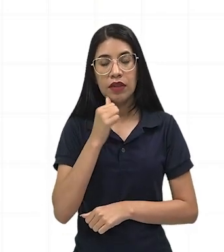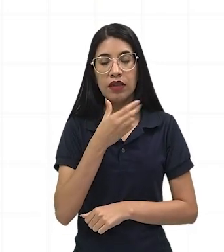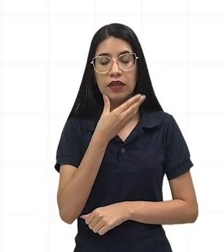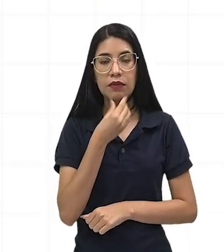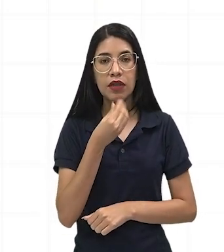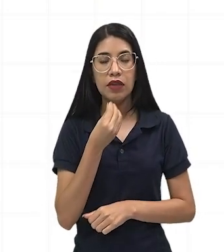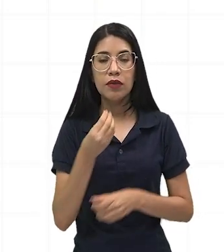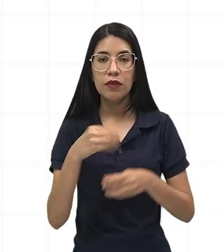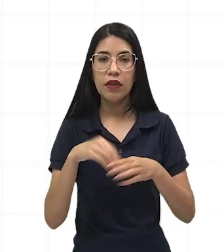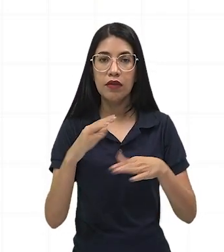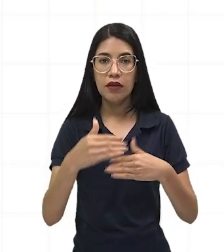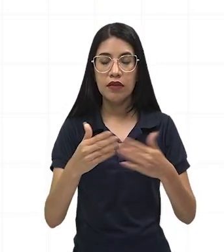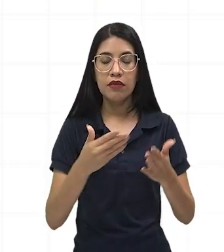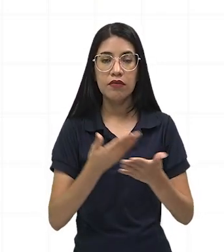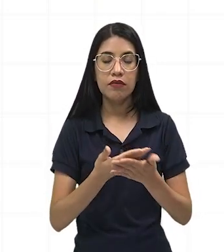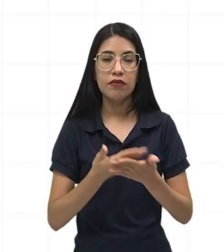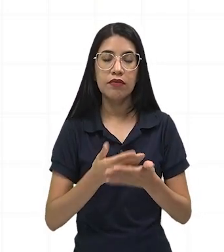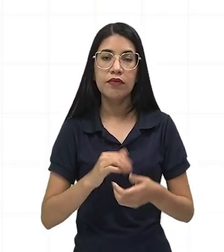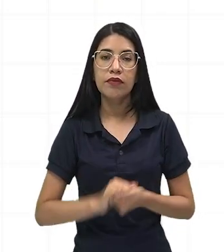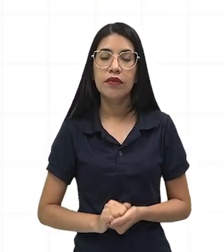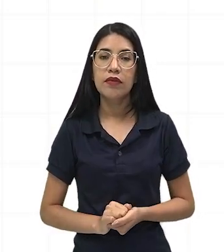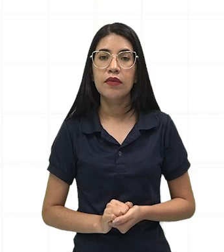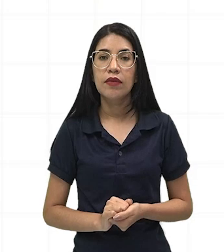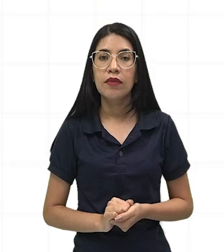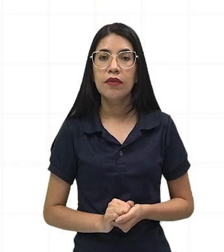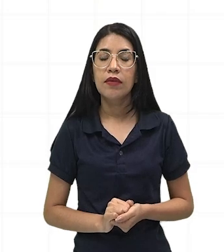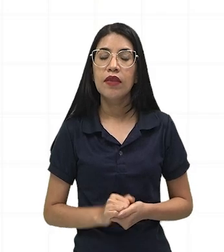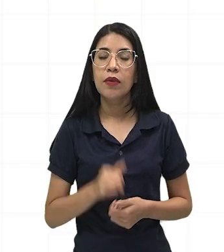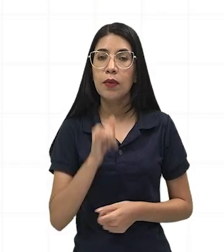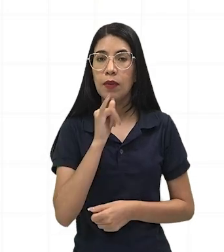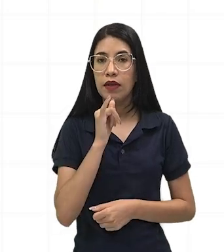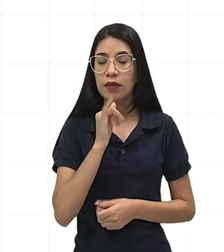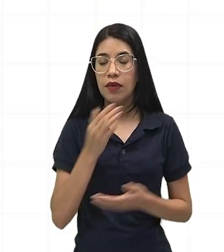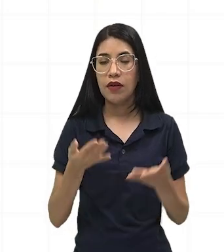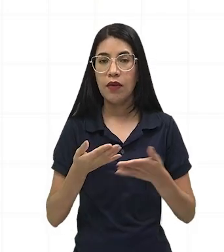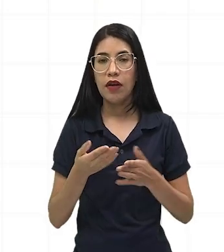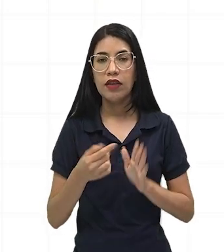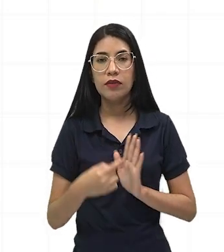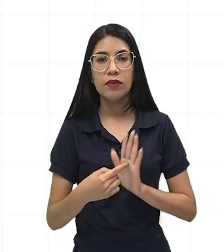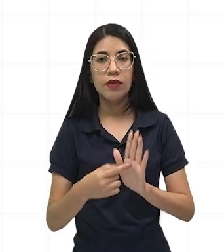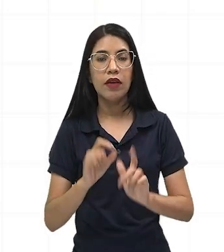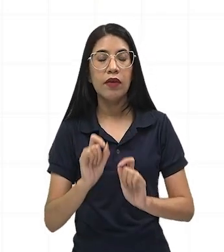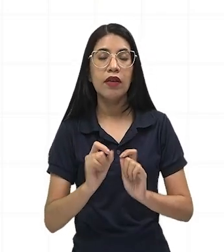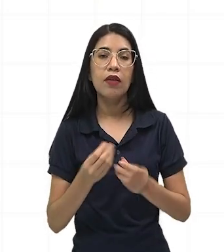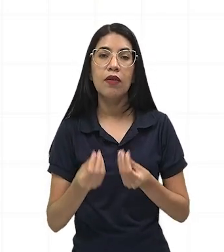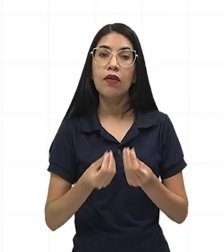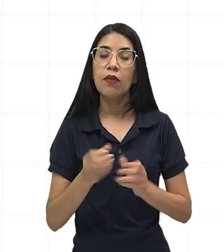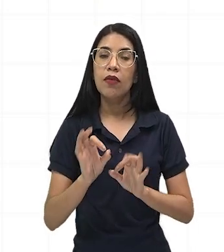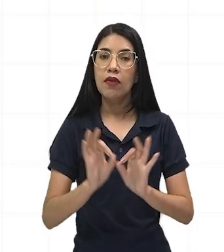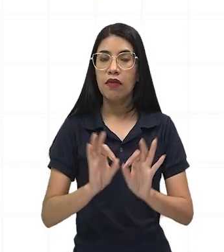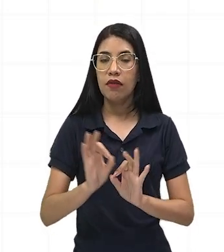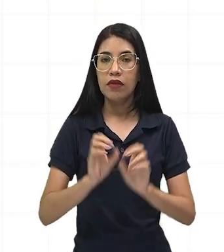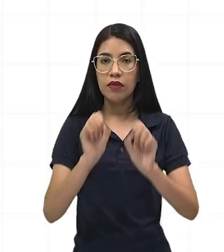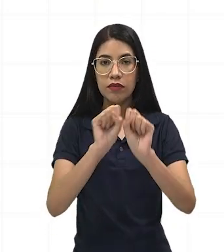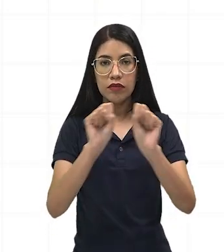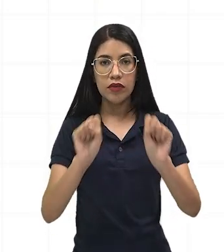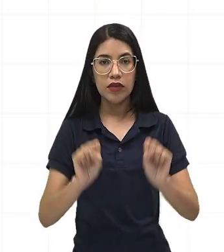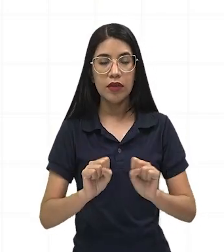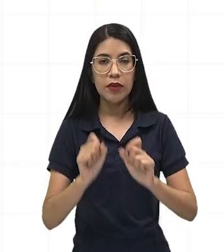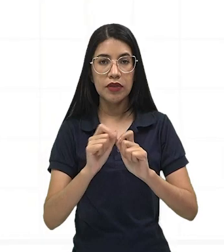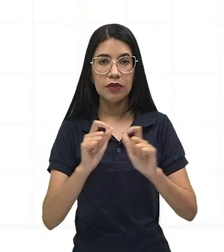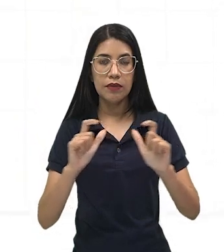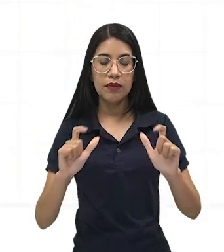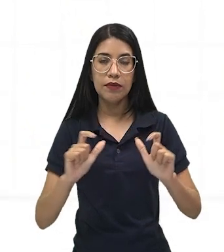sala de aula. Então, aqui, através dessa situação, o que nós vamos ver agora é como construir o